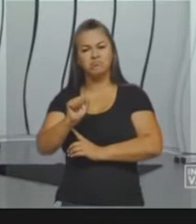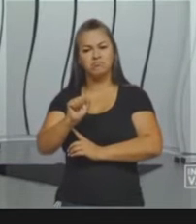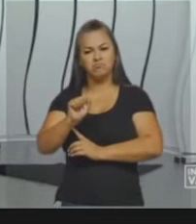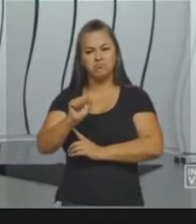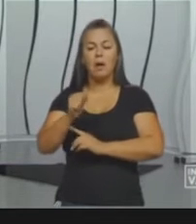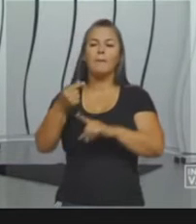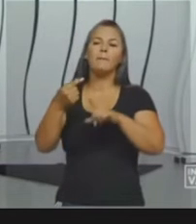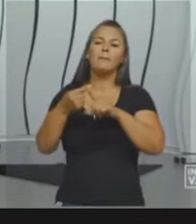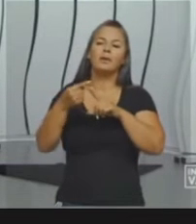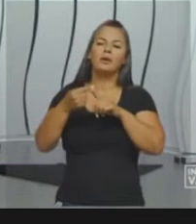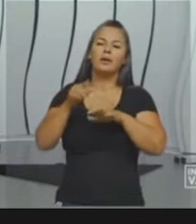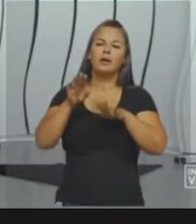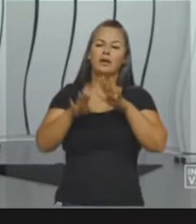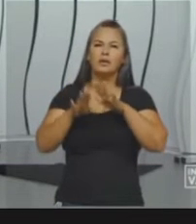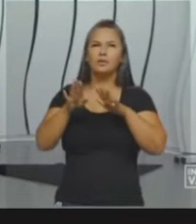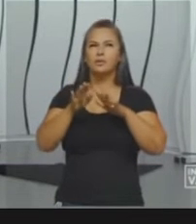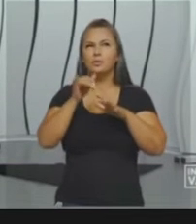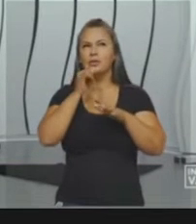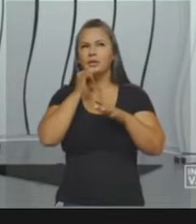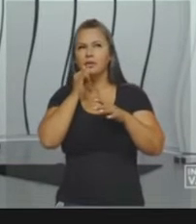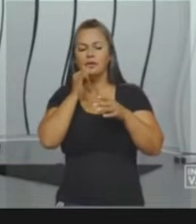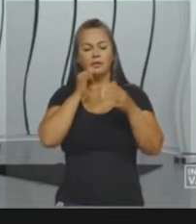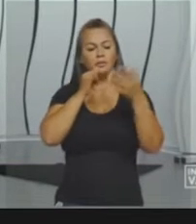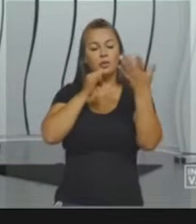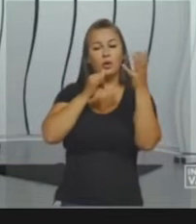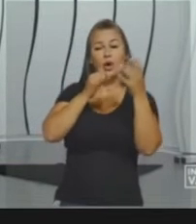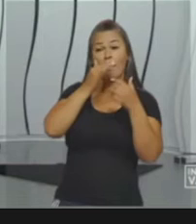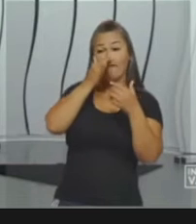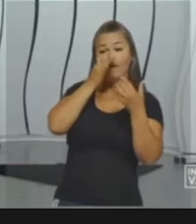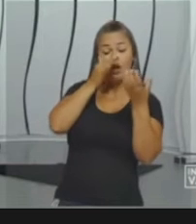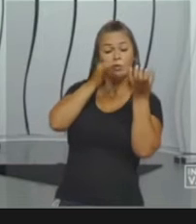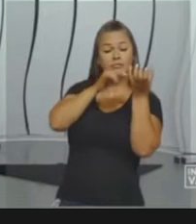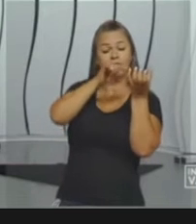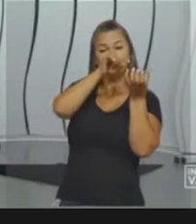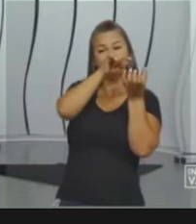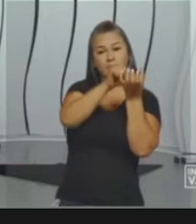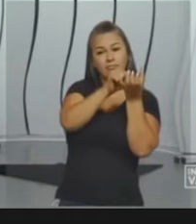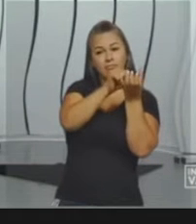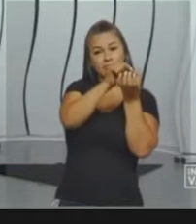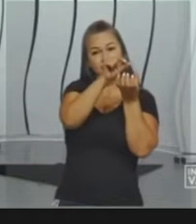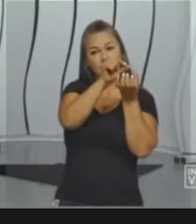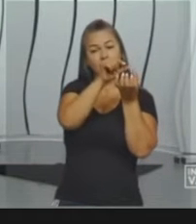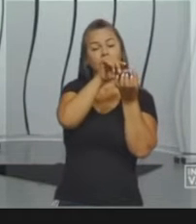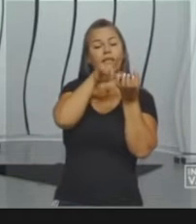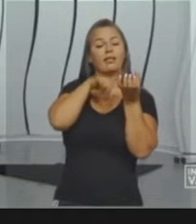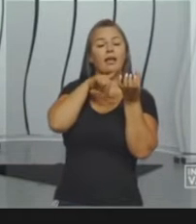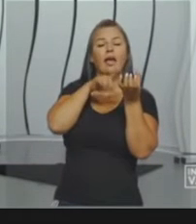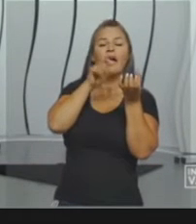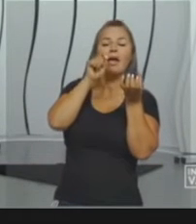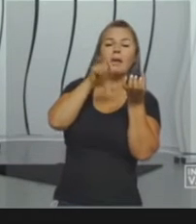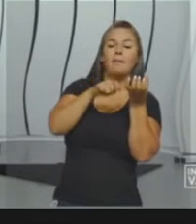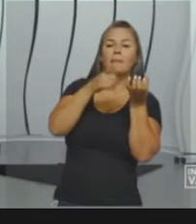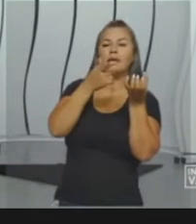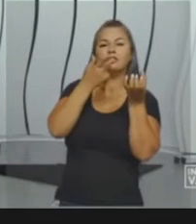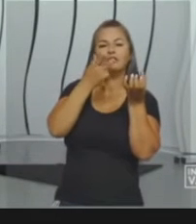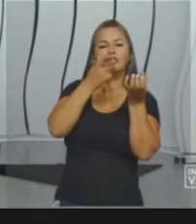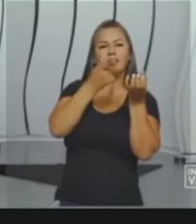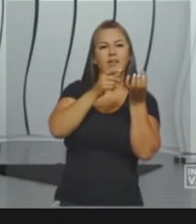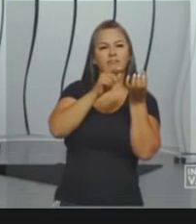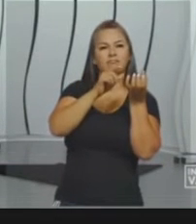porque existe aí gameta masculino e feminino, e esses gametas que vão se juntar para formar um novo indivíduo.